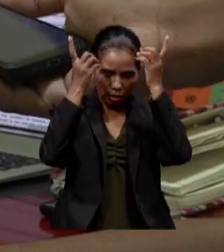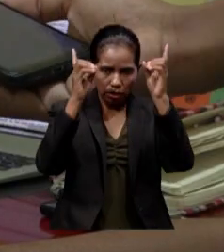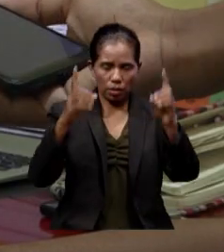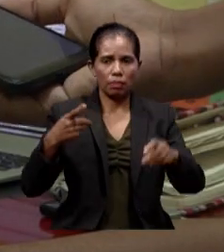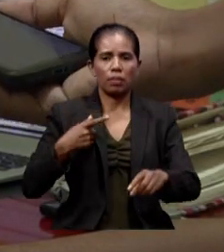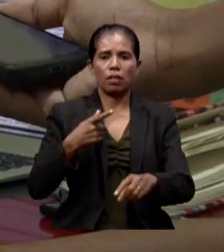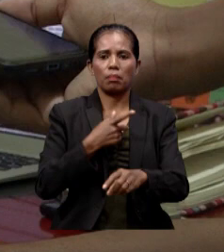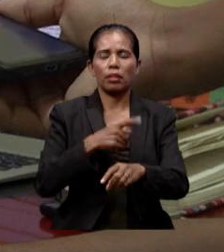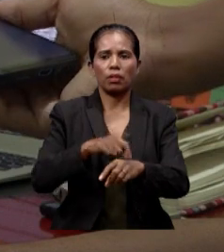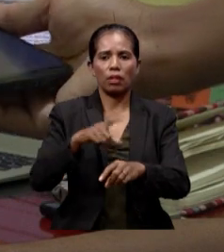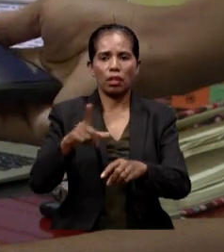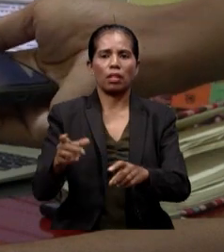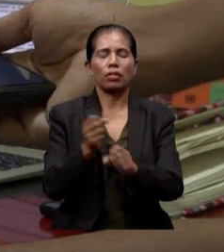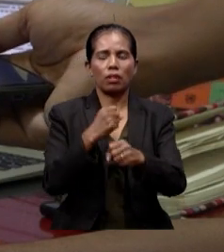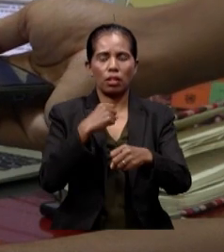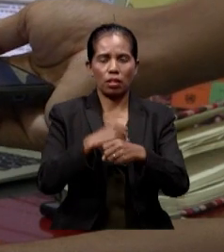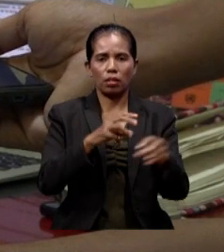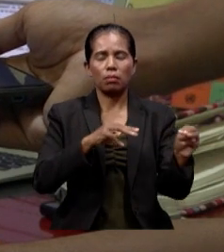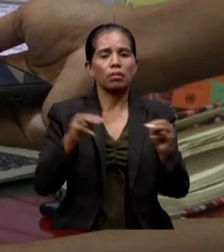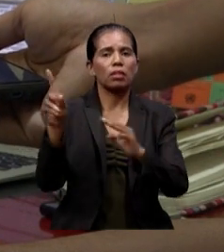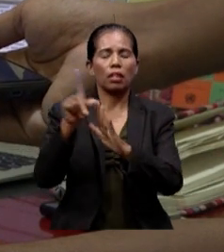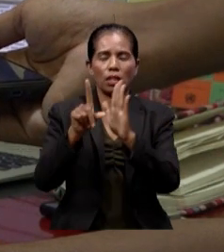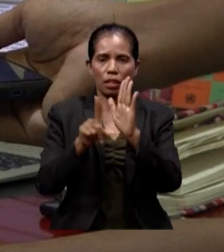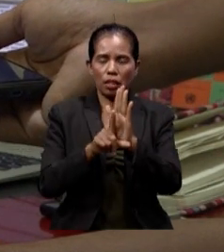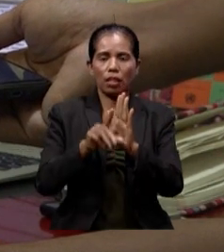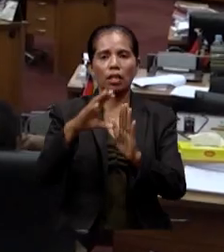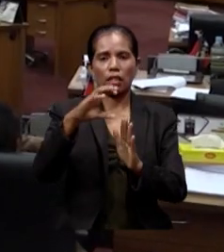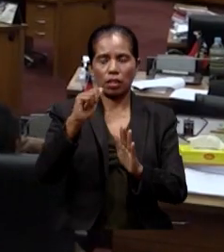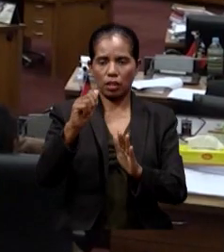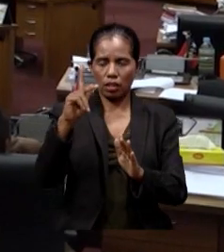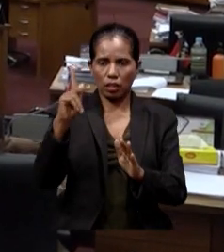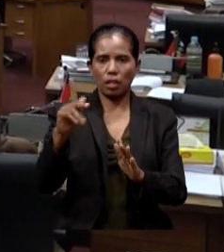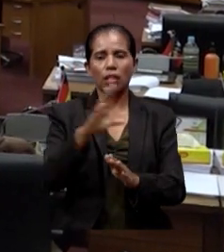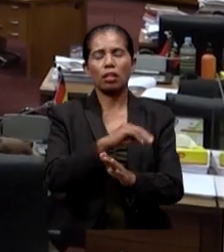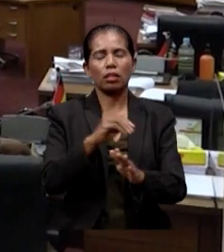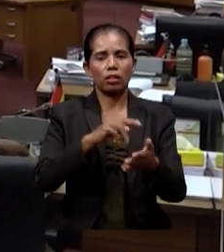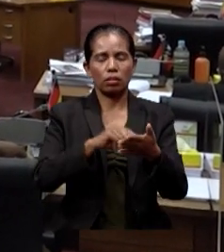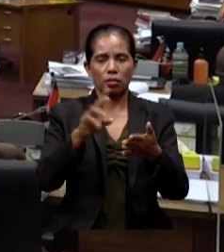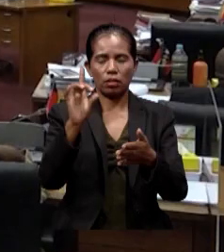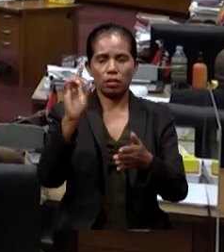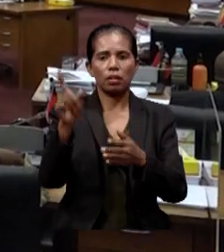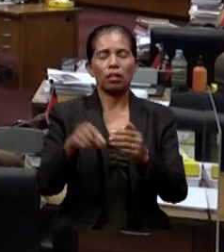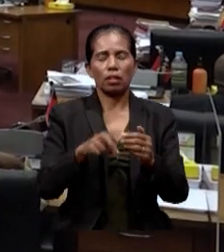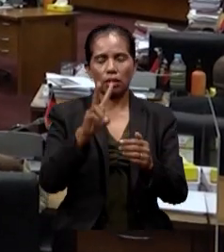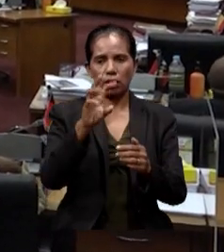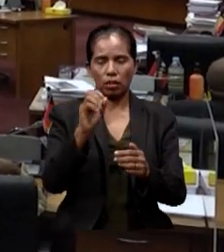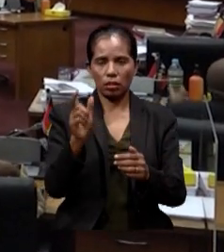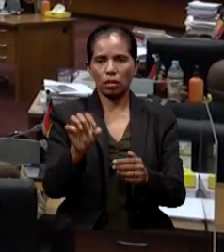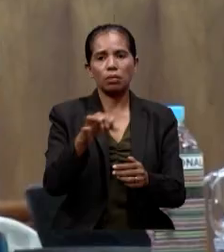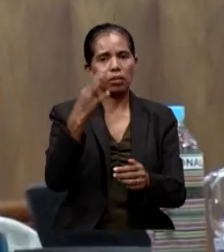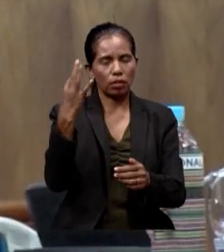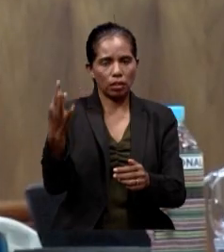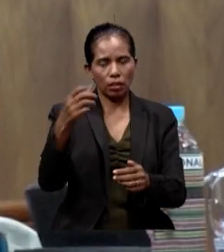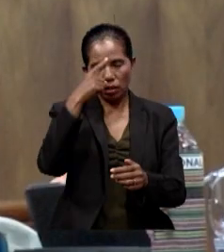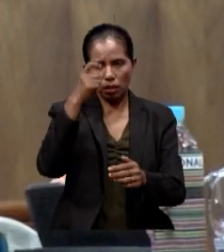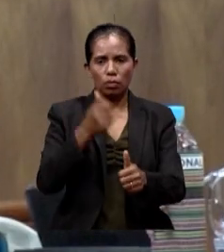Parlamento Nacional neve atuar a alteração da Lei Comissão Anticorrupção número 8/2002 sanulo recensia